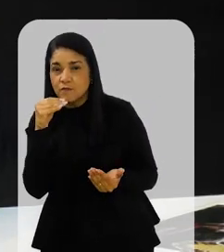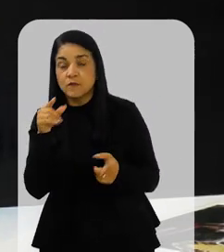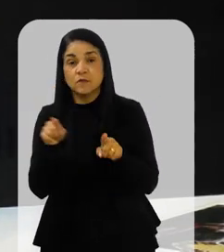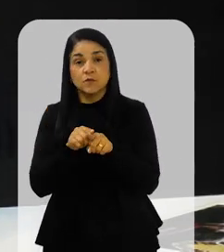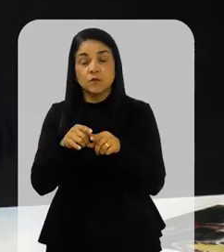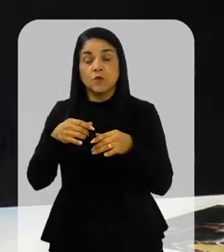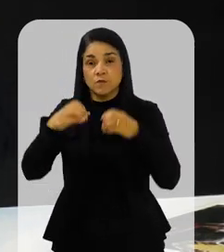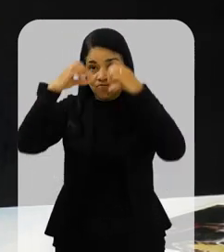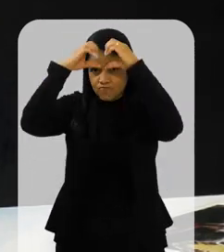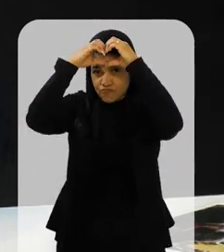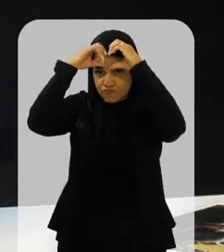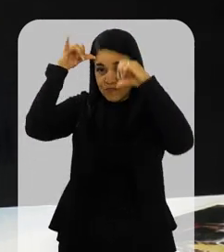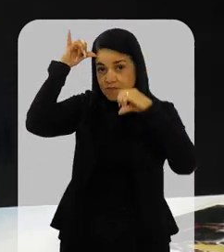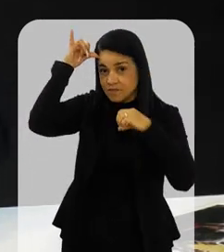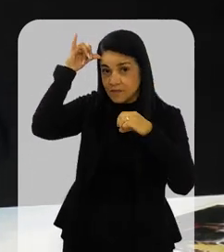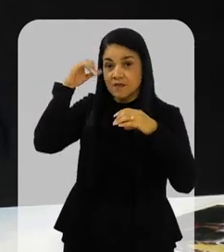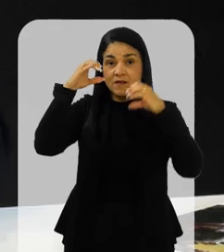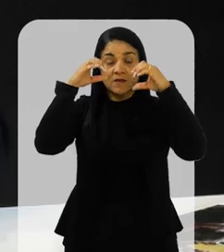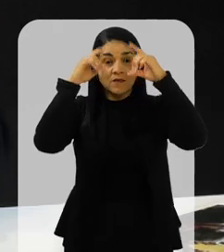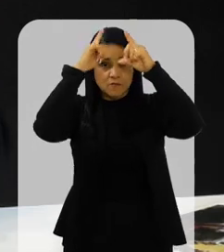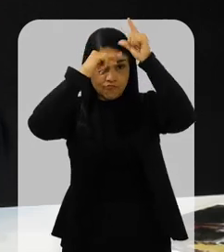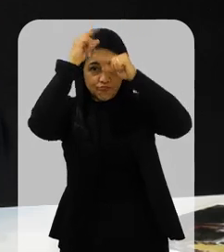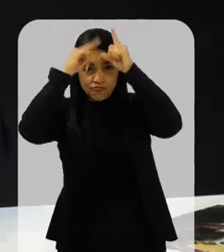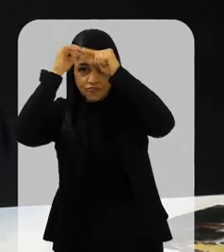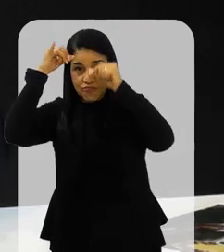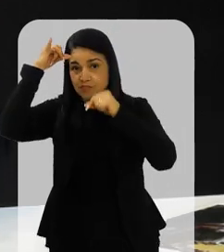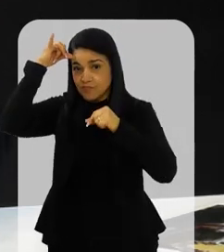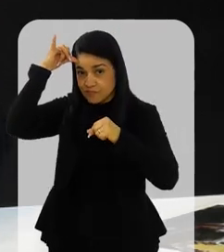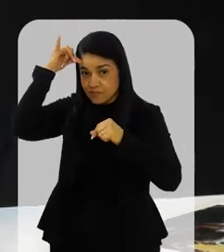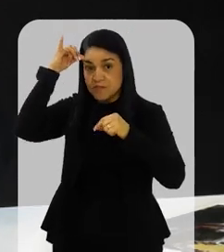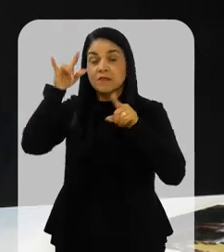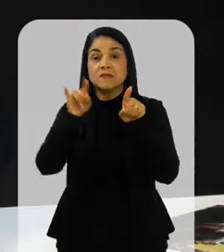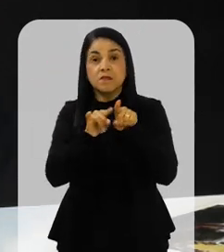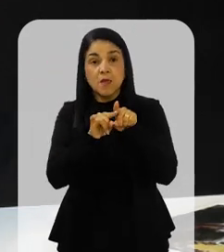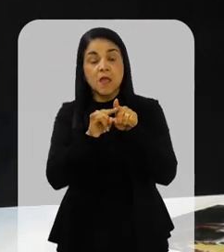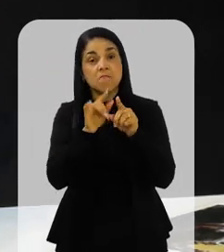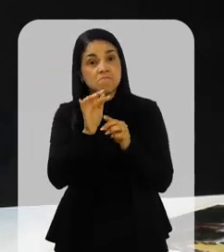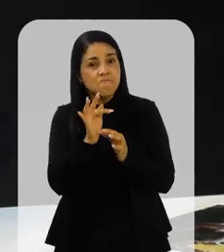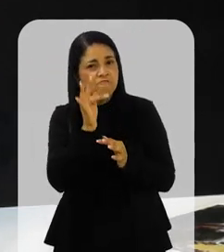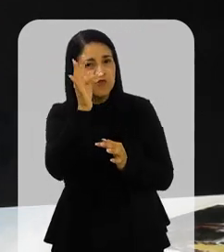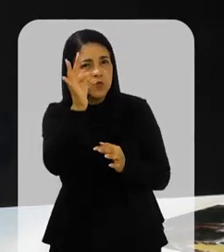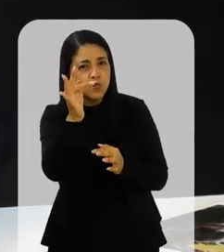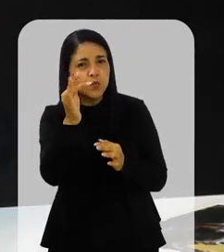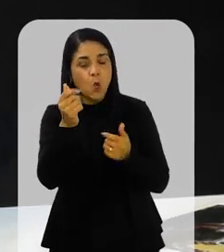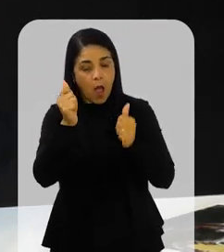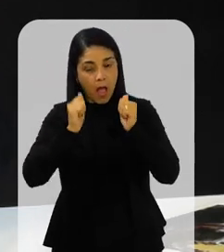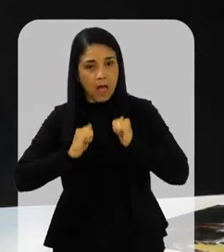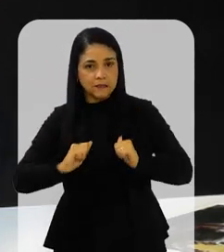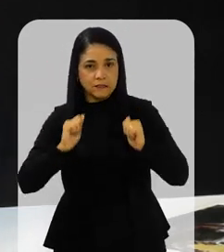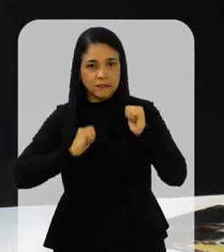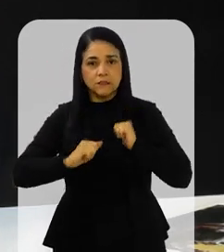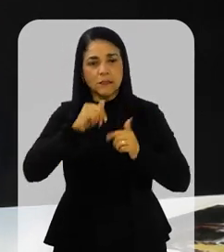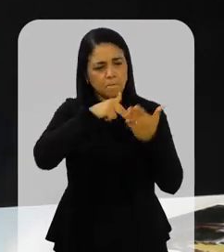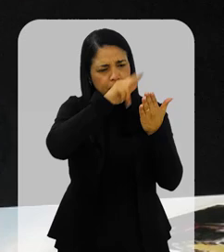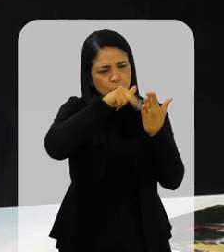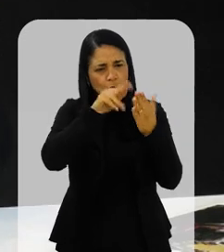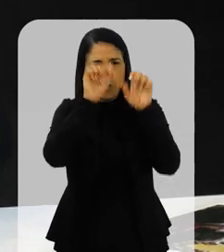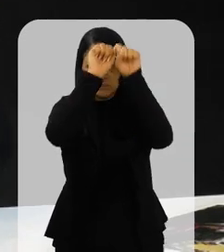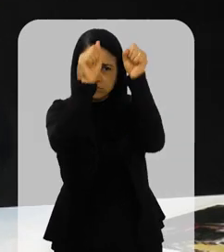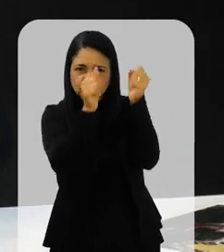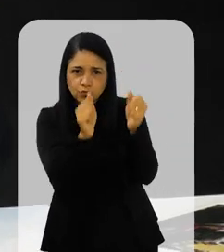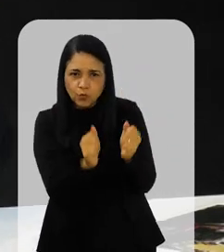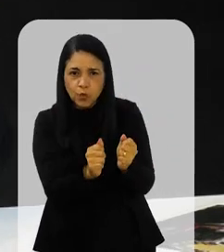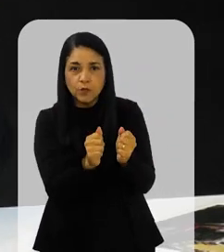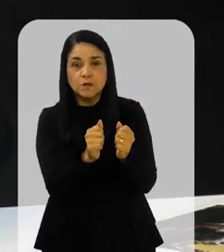garantido quanto o caprichoso, eles têm um núcleo de preparação dos futuros artistas, né, escultores, pintores